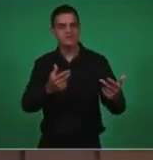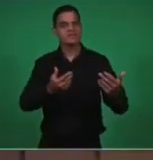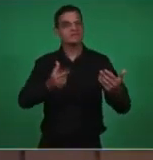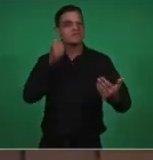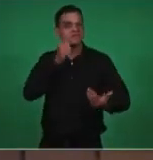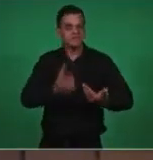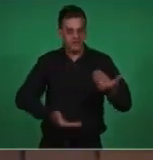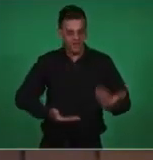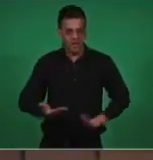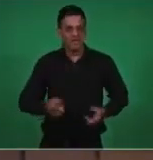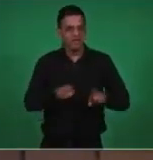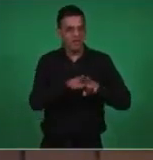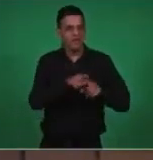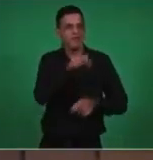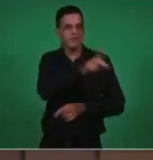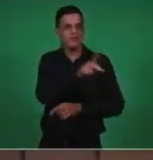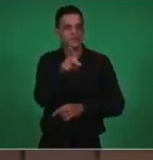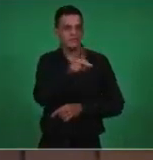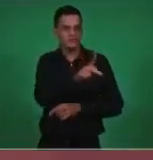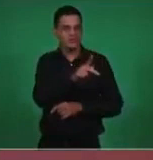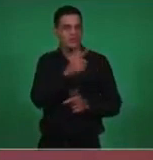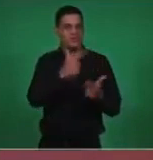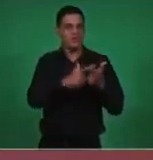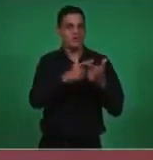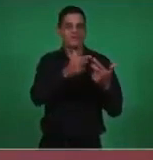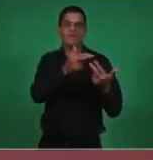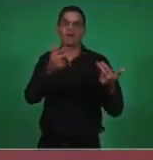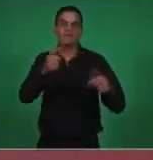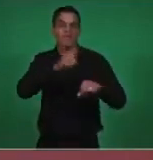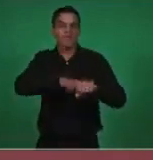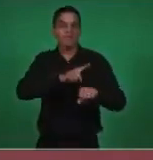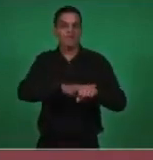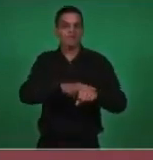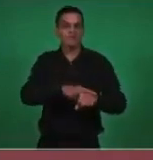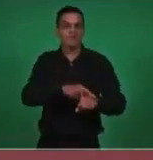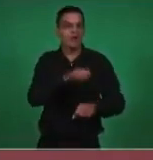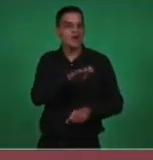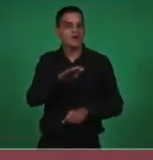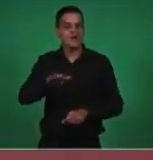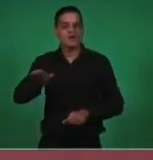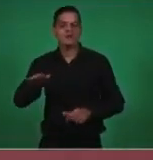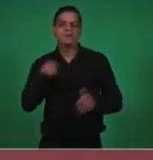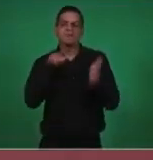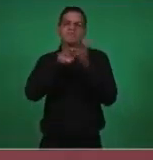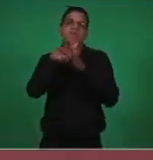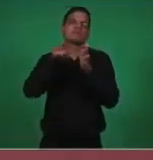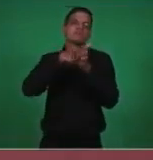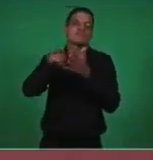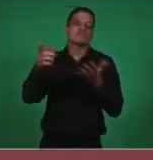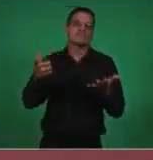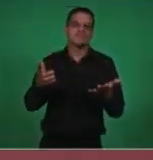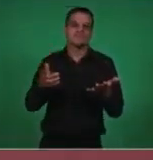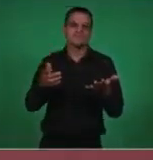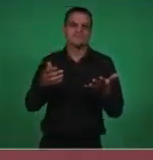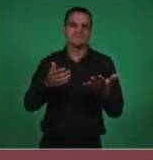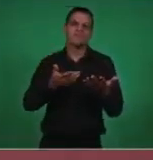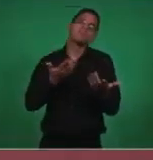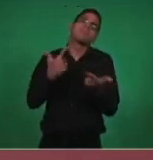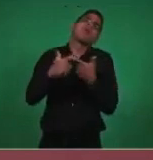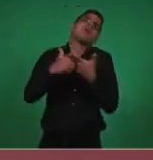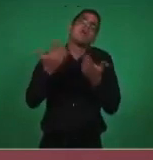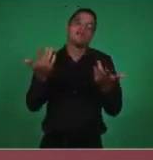porque muitas das vezes os filhos, eles vão indagar a respeito disso. Eles vão fazer perguntas, eles vão questionar. E